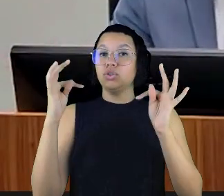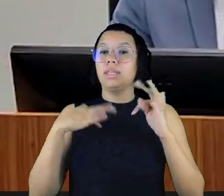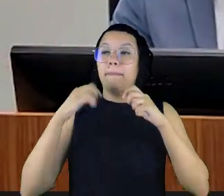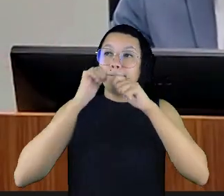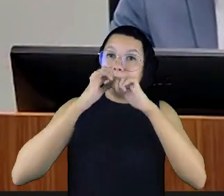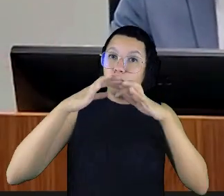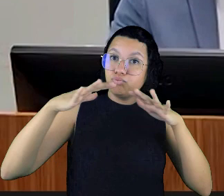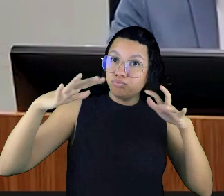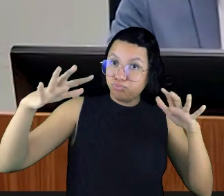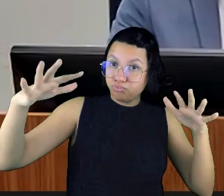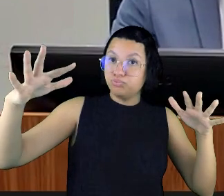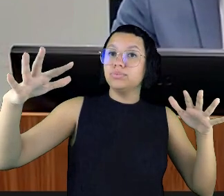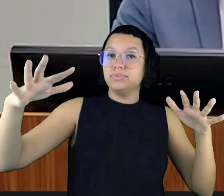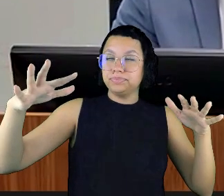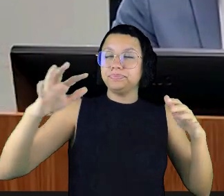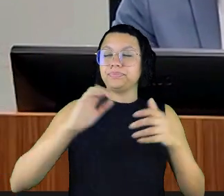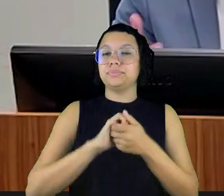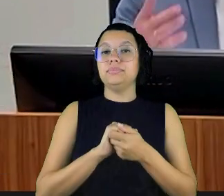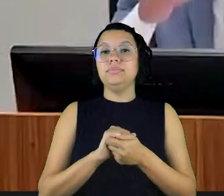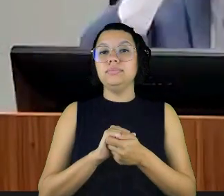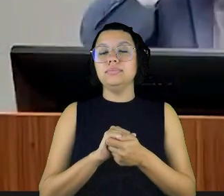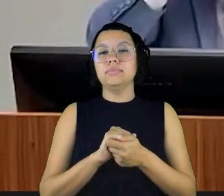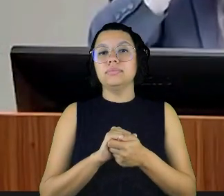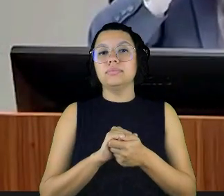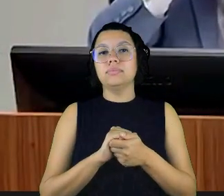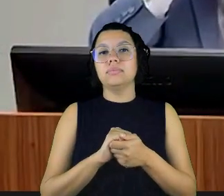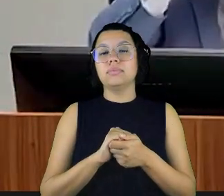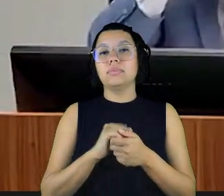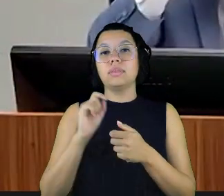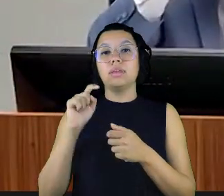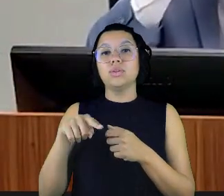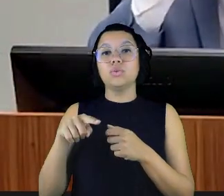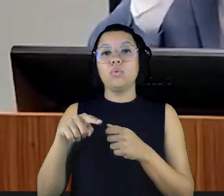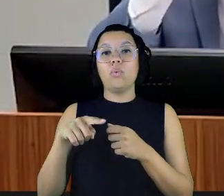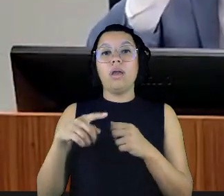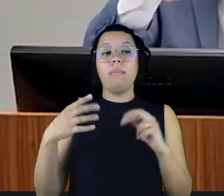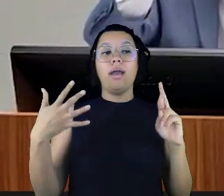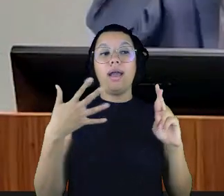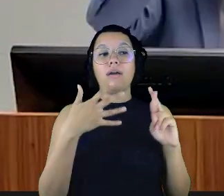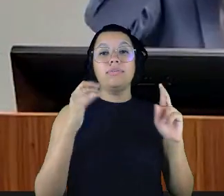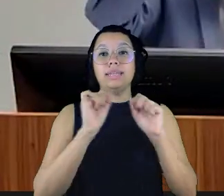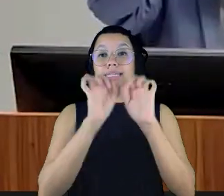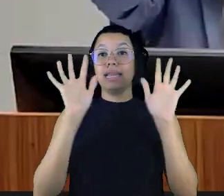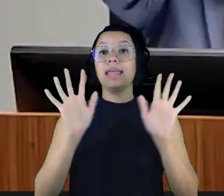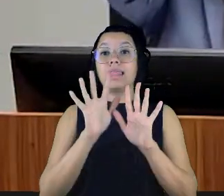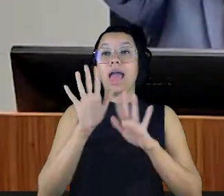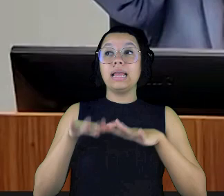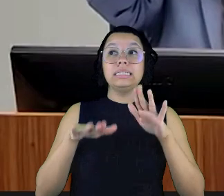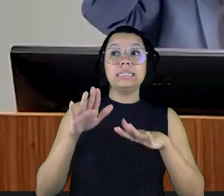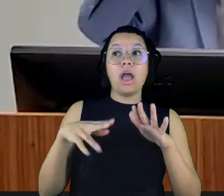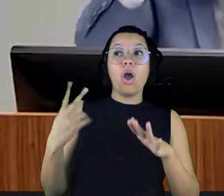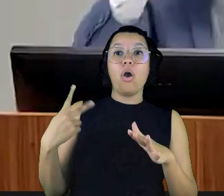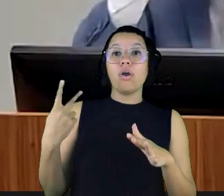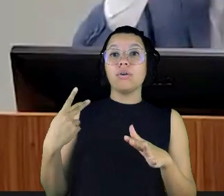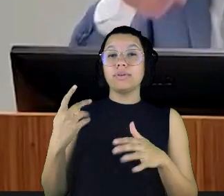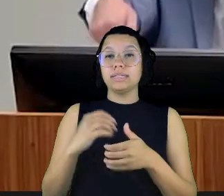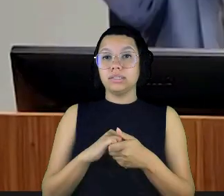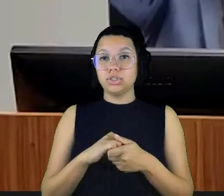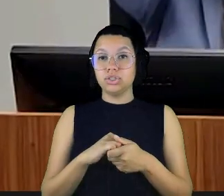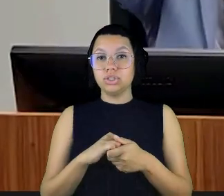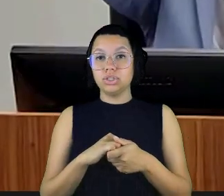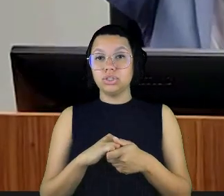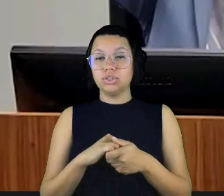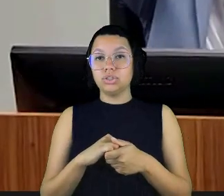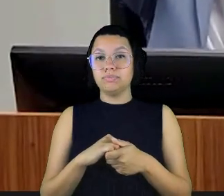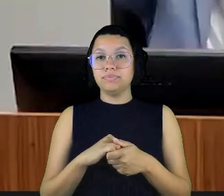e isso é um indicativo claro de que talvez a gente esteja decidindo por